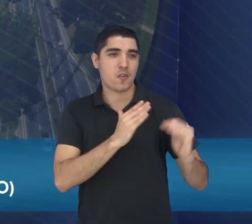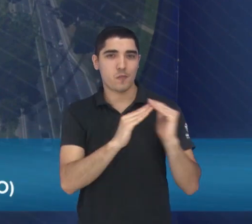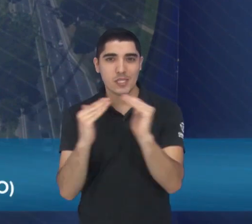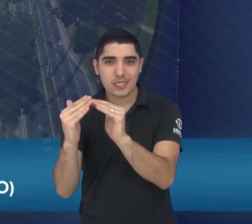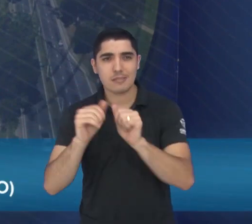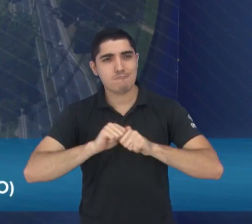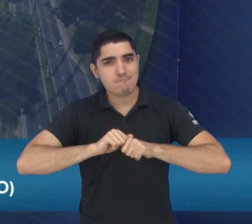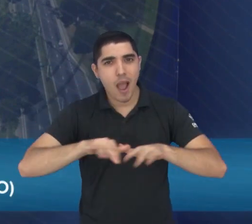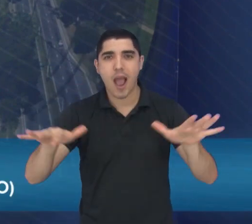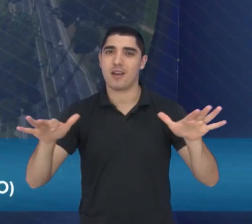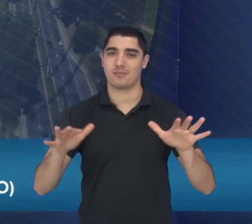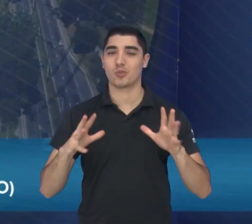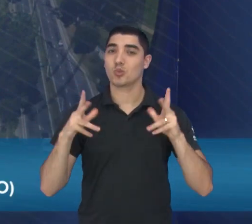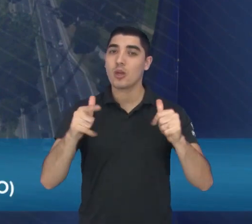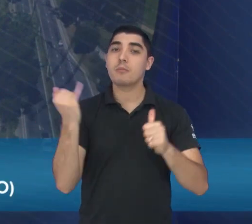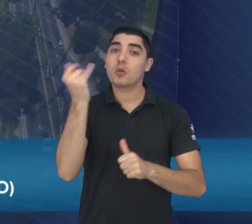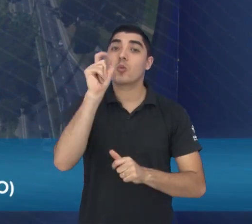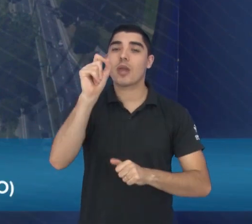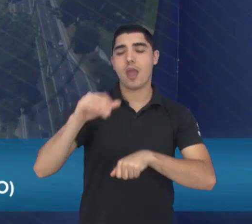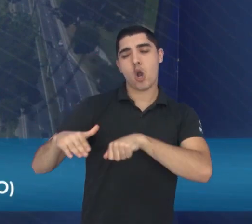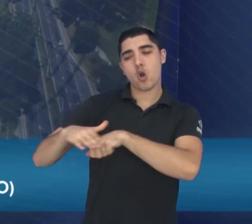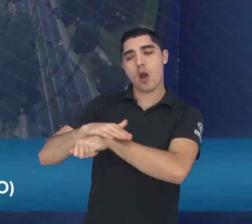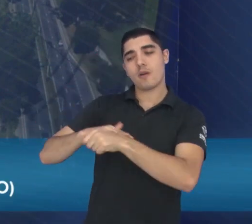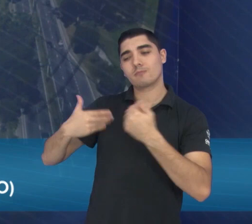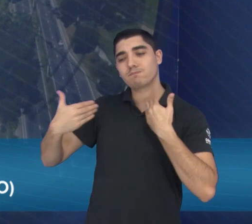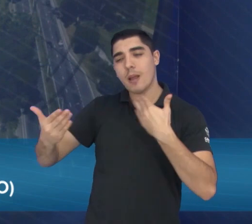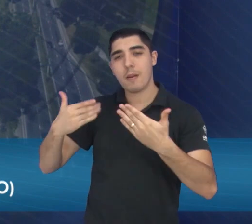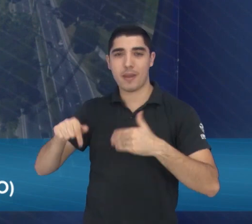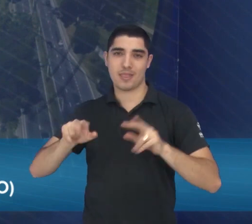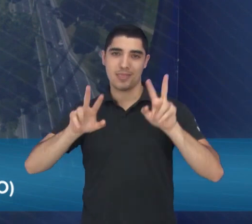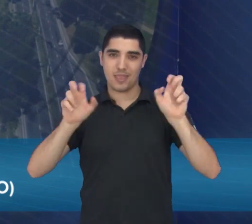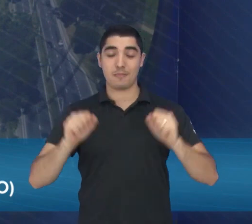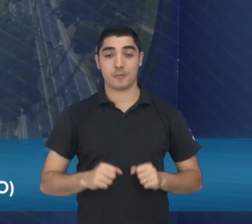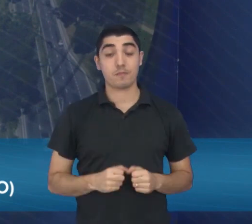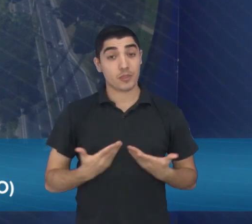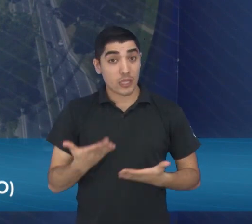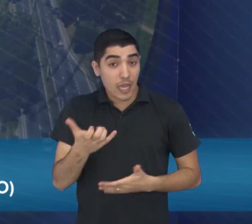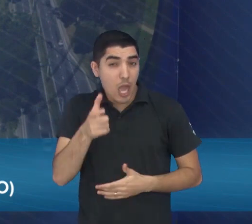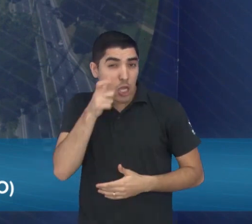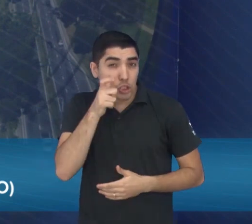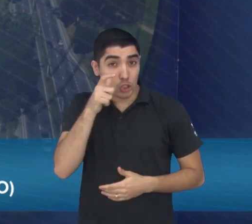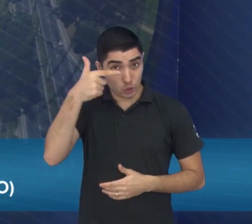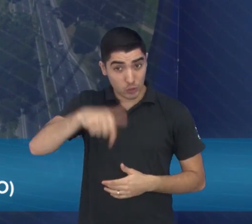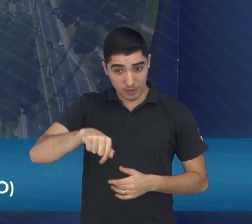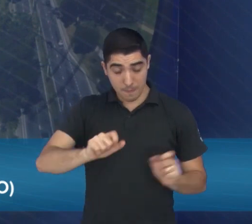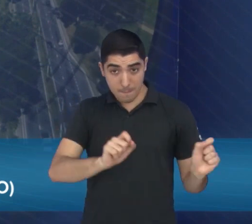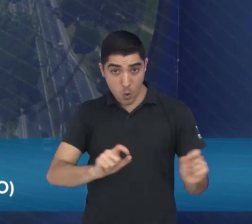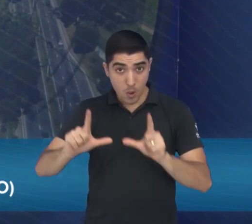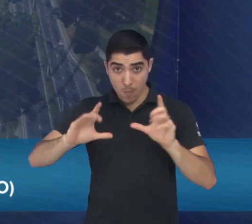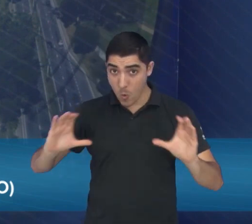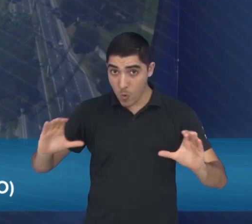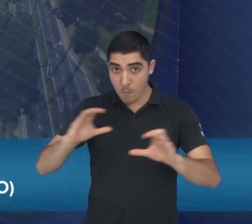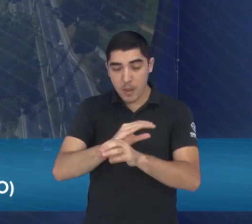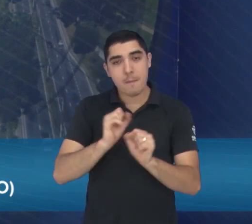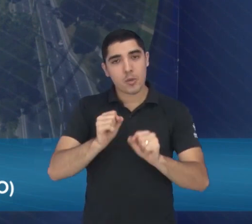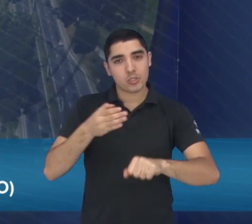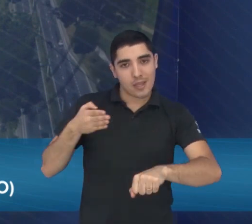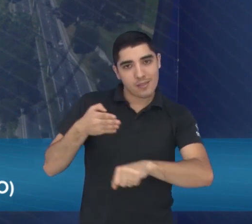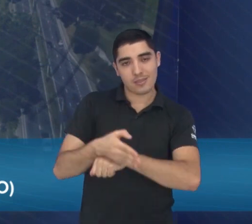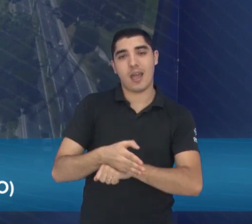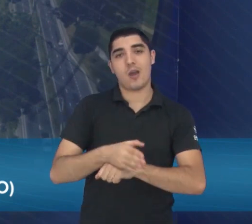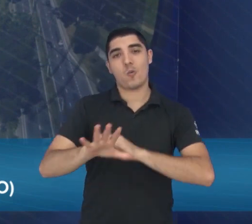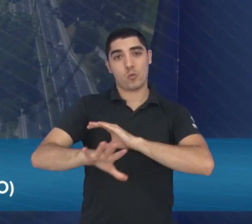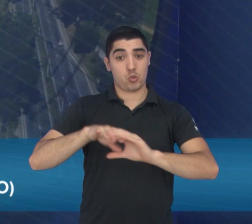a gente dialogar sobre assuntos como esse. Para você rever este programa na íntegra, você pode acessar o nosso